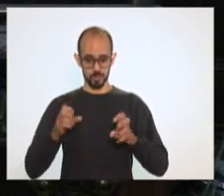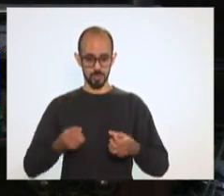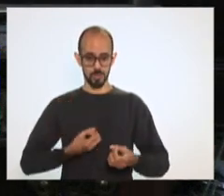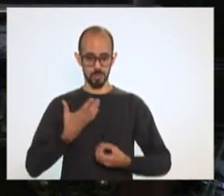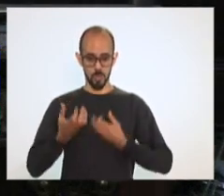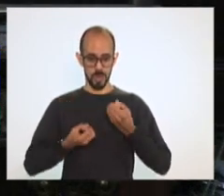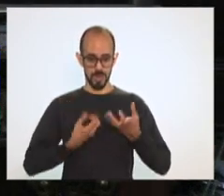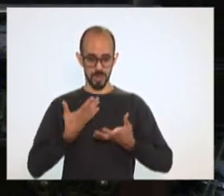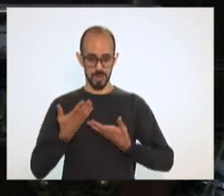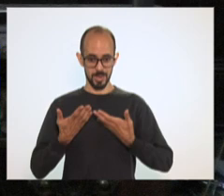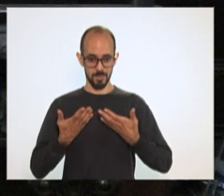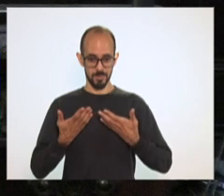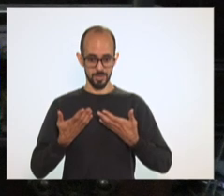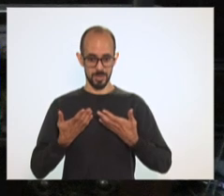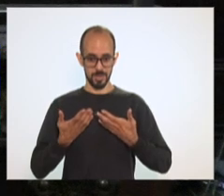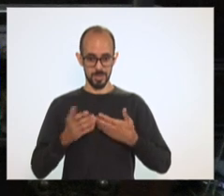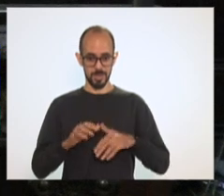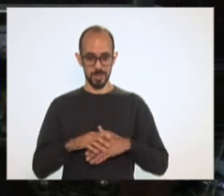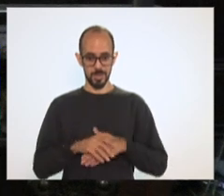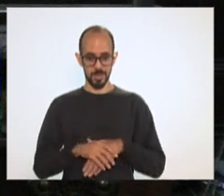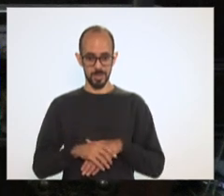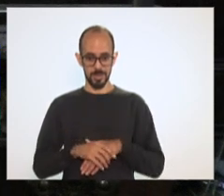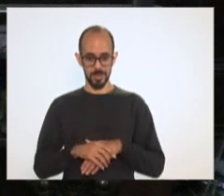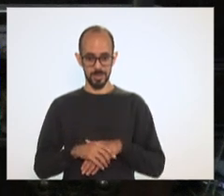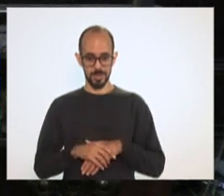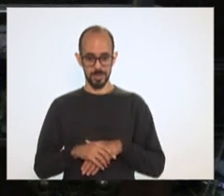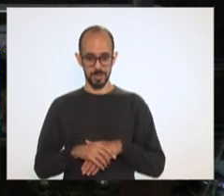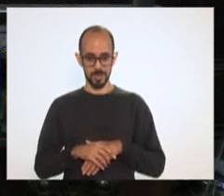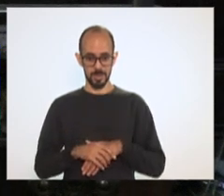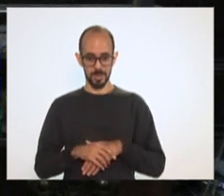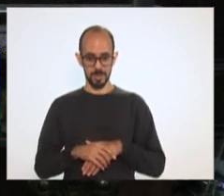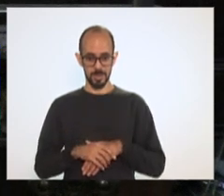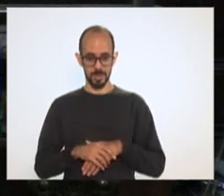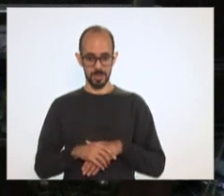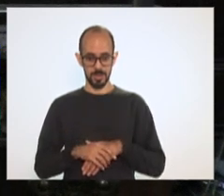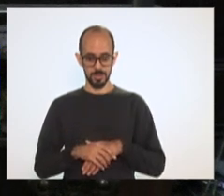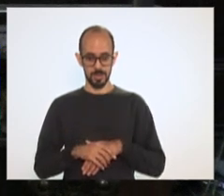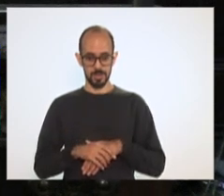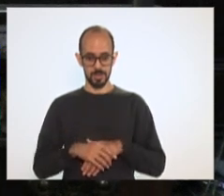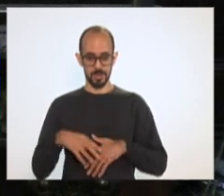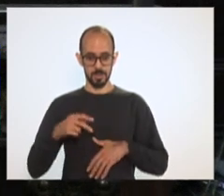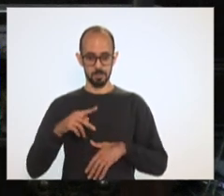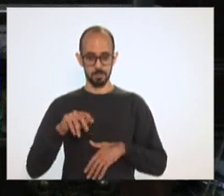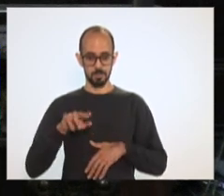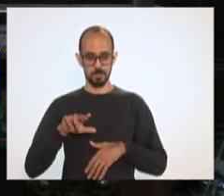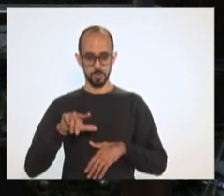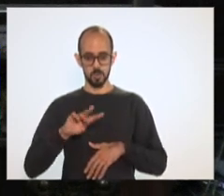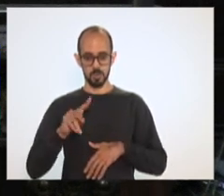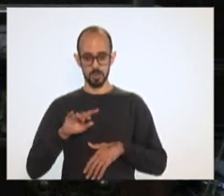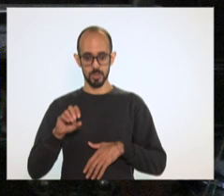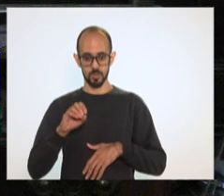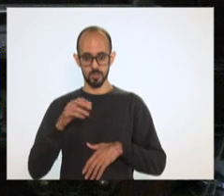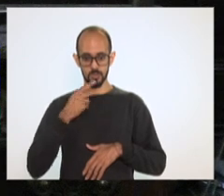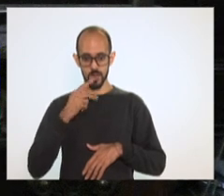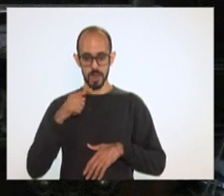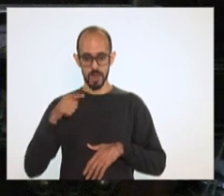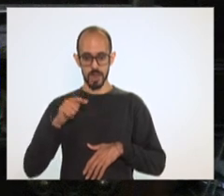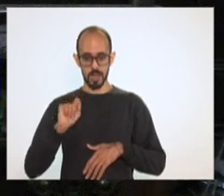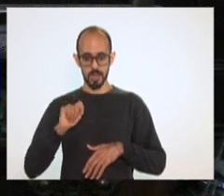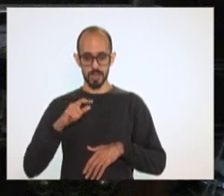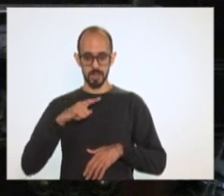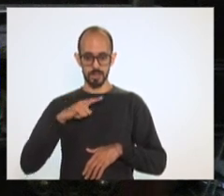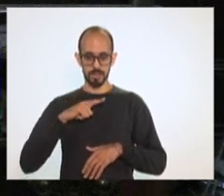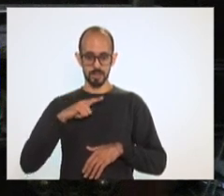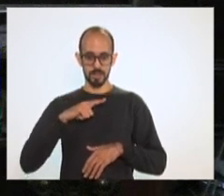é do papalo cantado por Paulinho que diz mais ou menos assim tem um amor